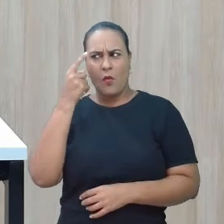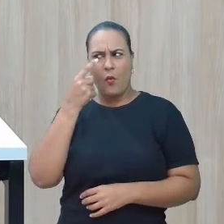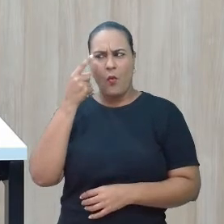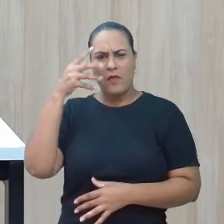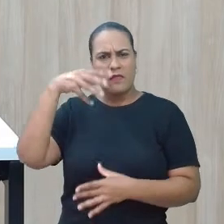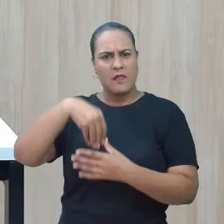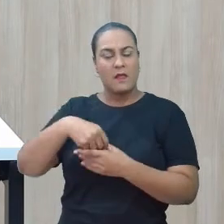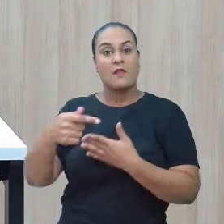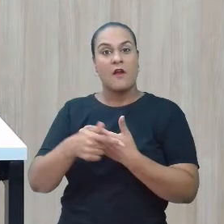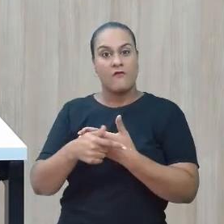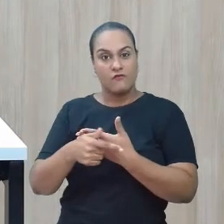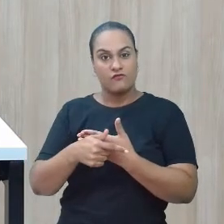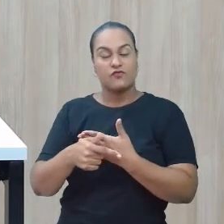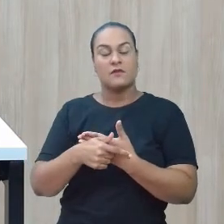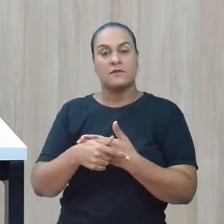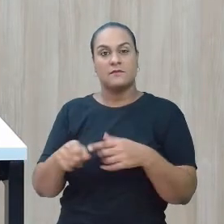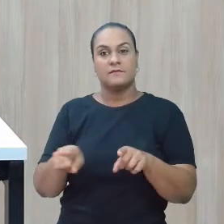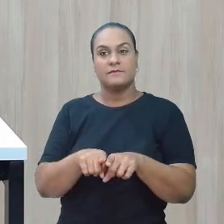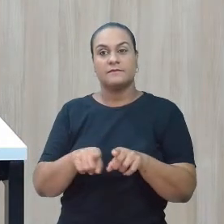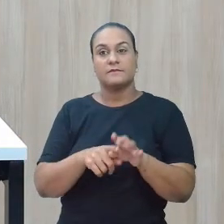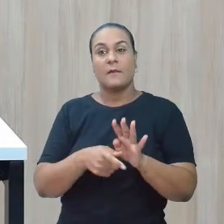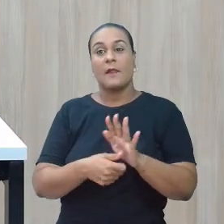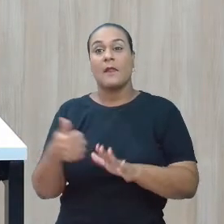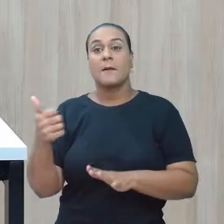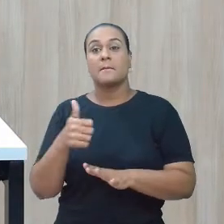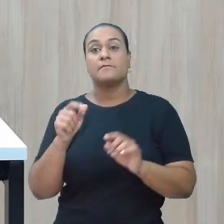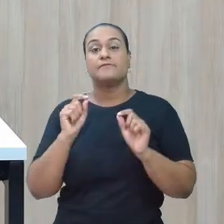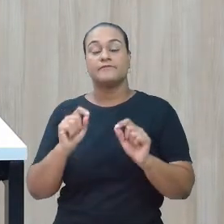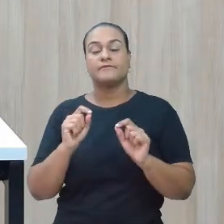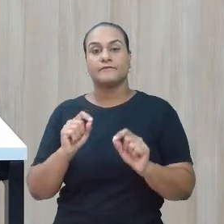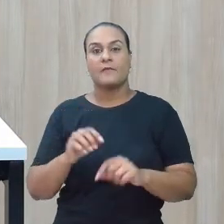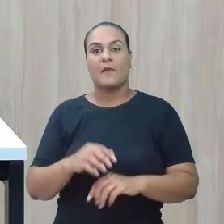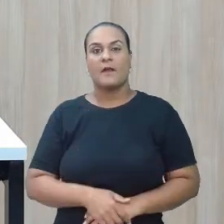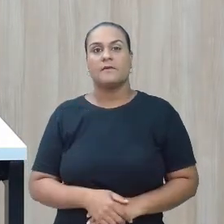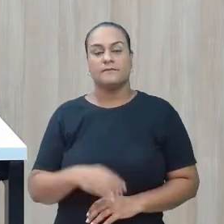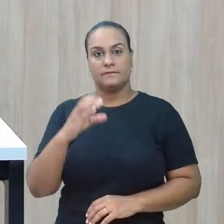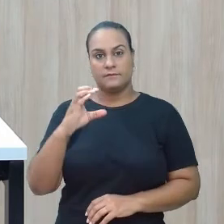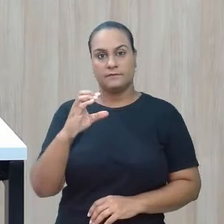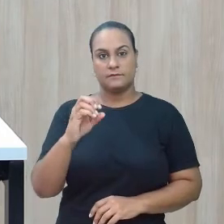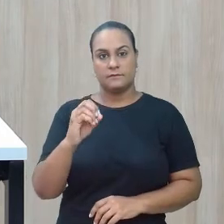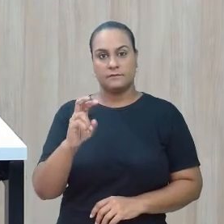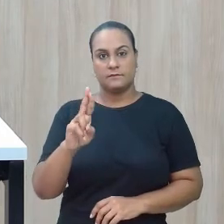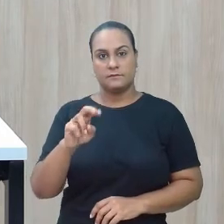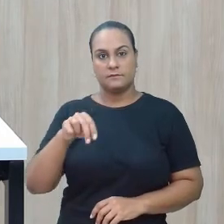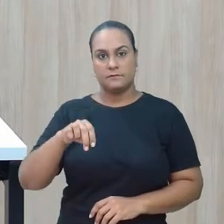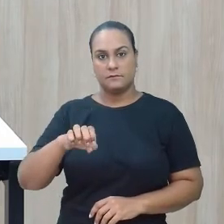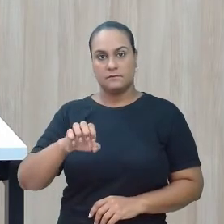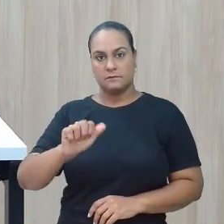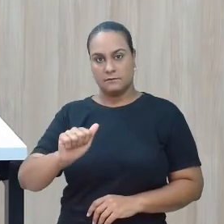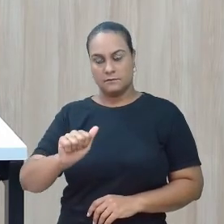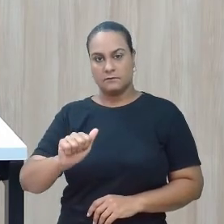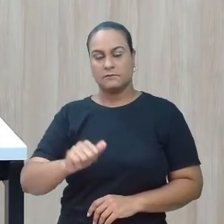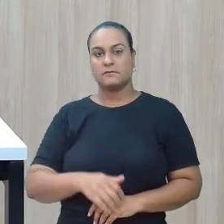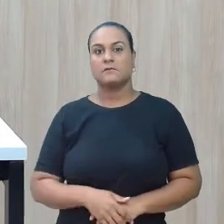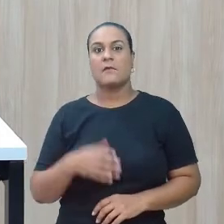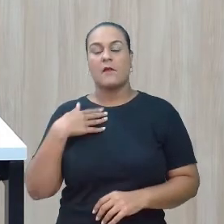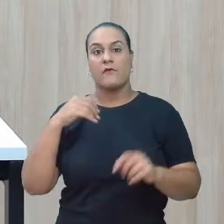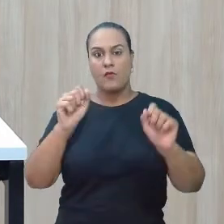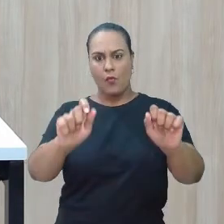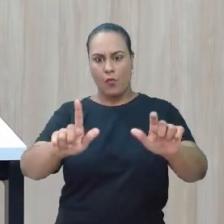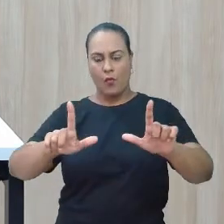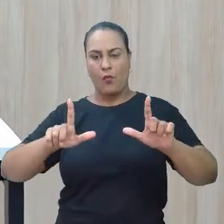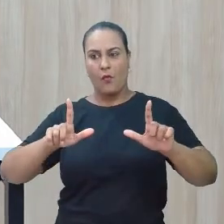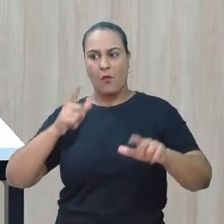cada um, ok? Então, a primeira coisa que a gente vai ver aqui é a córnea. Então, vou pedir aqui um zoom aqui